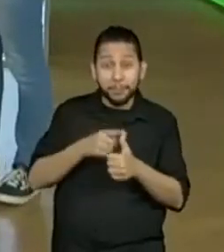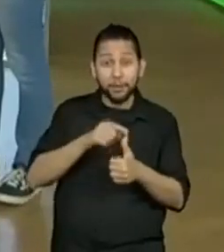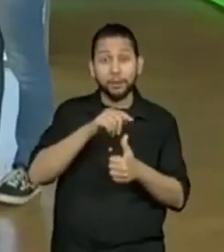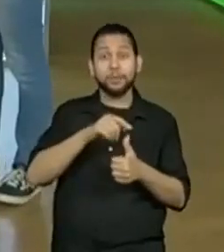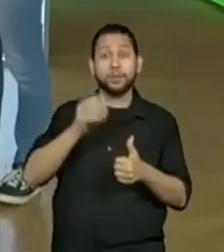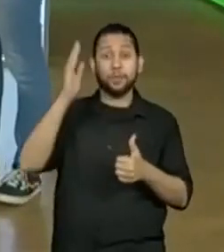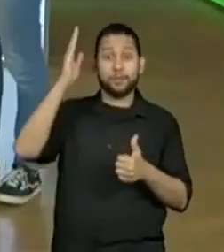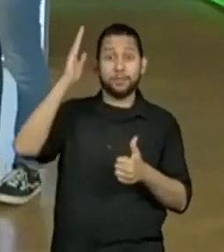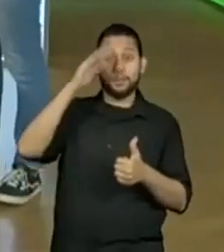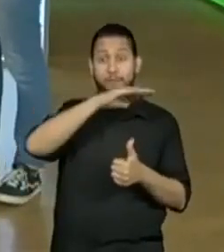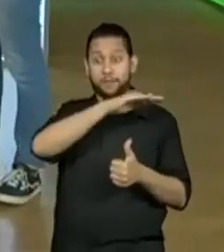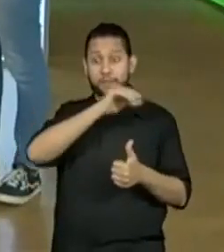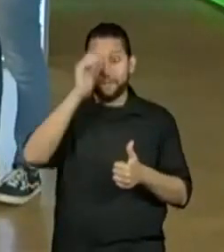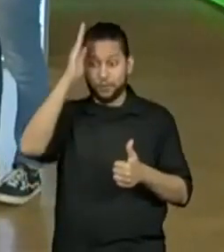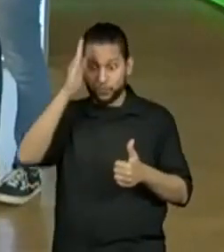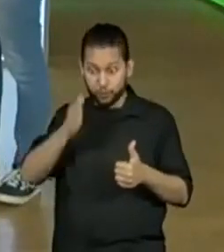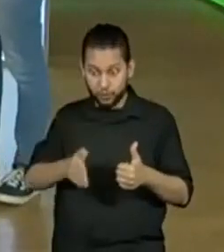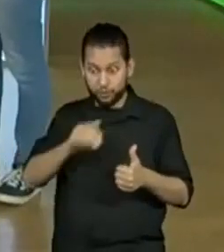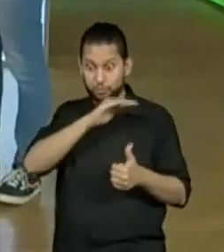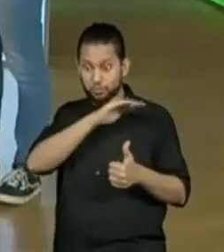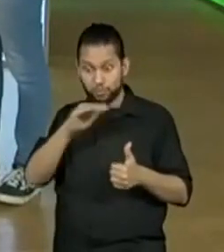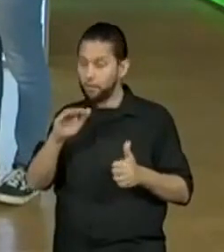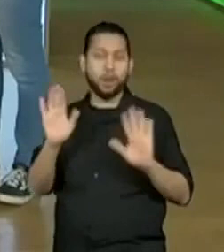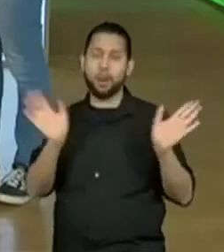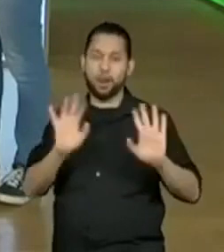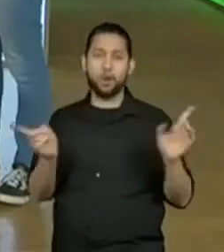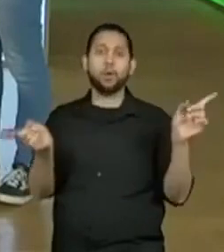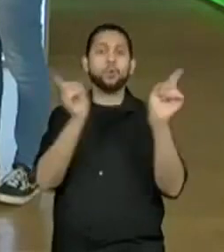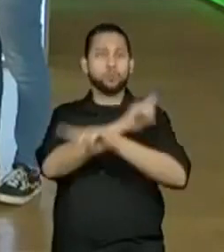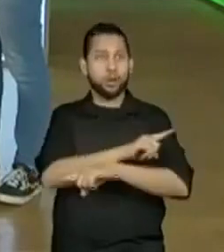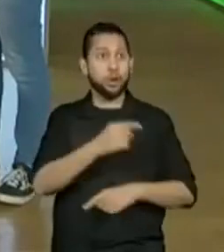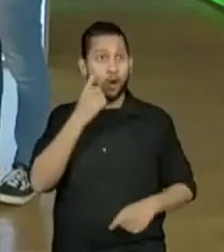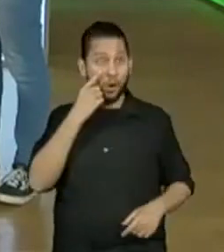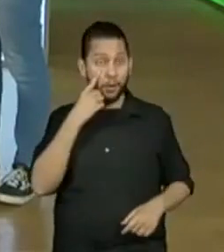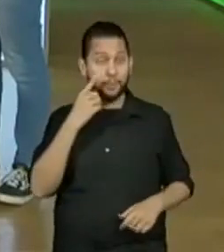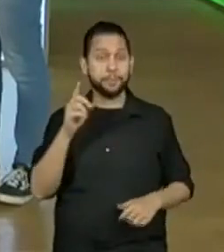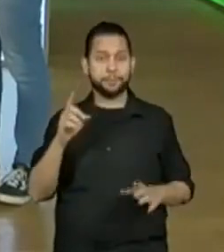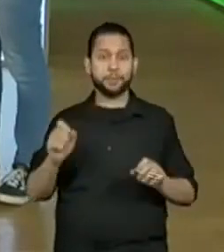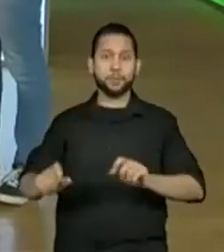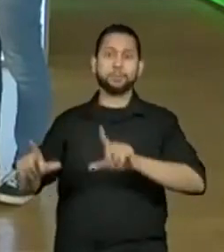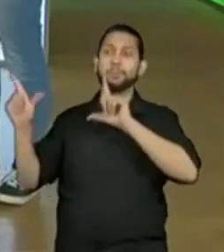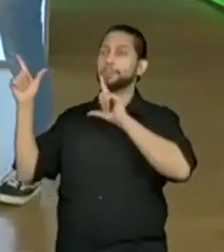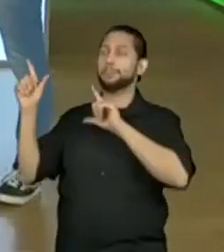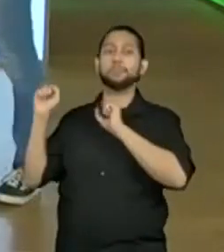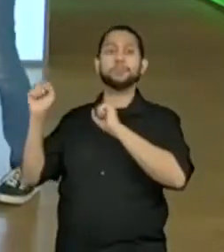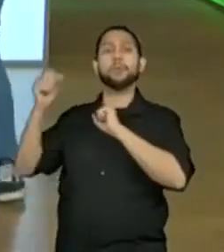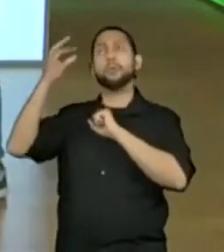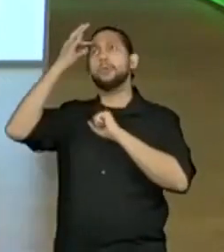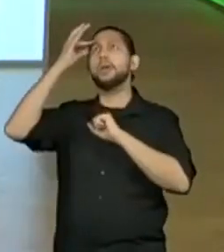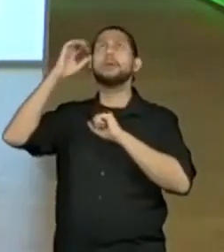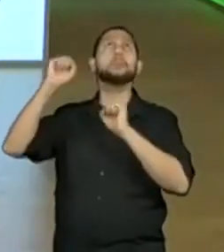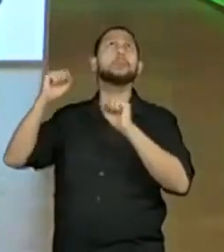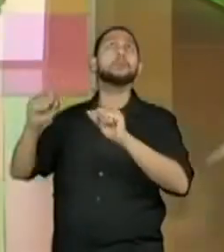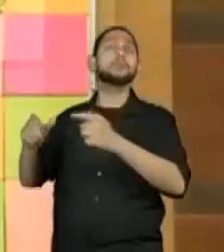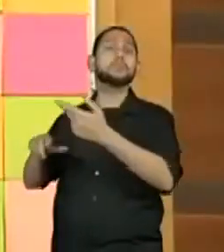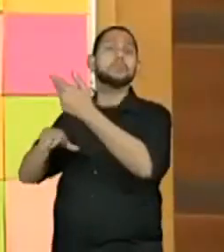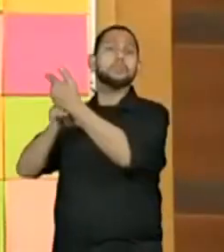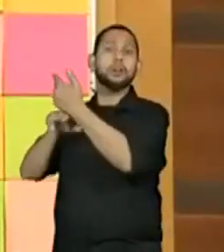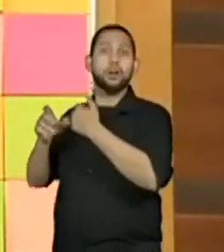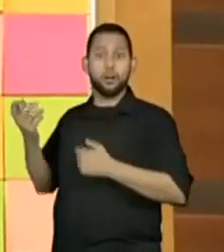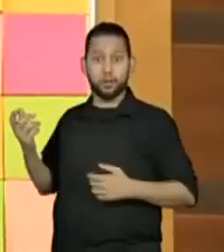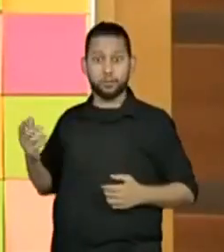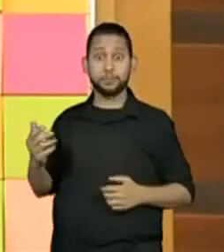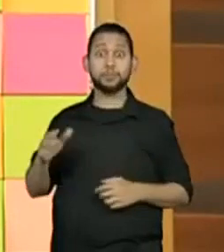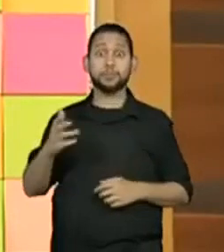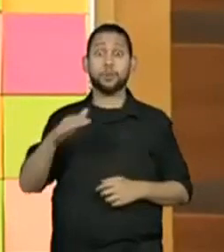Mas primeiro você fala o horizontal, então aqui, ó, tá. Vamos ver se o oráculo mostra o nosso jogo. Deixa eu só ver o horizontal.